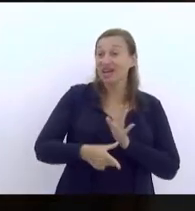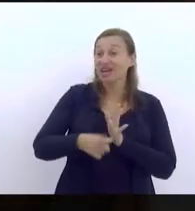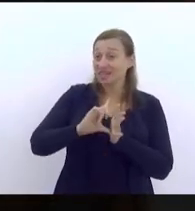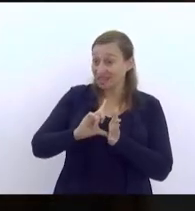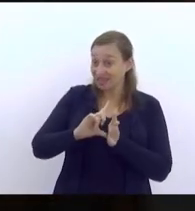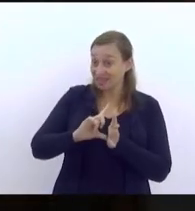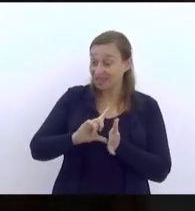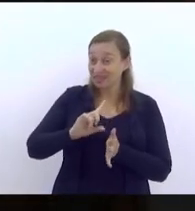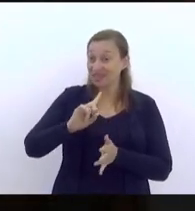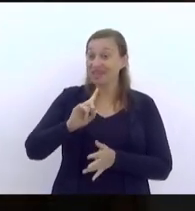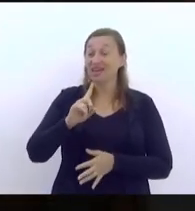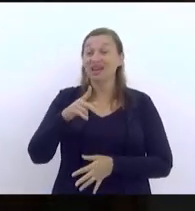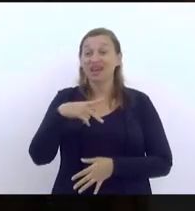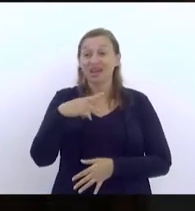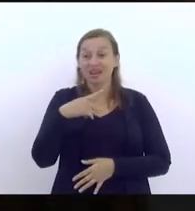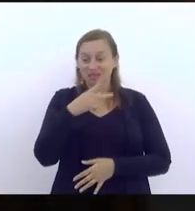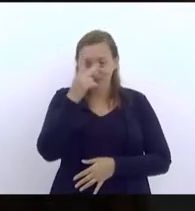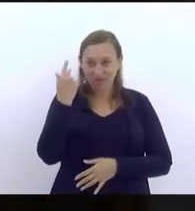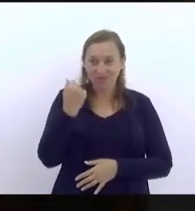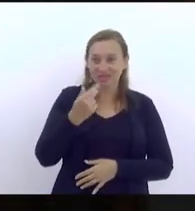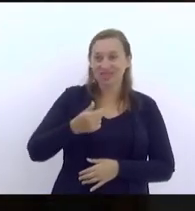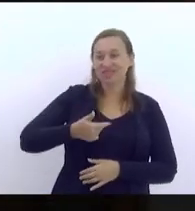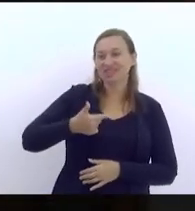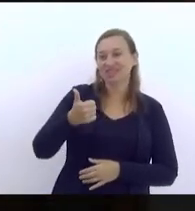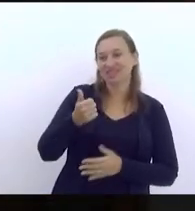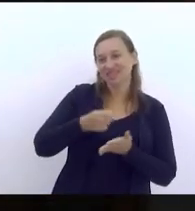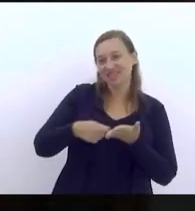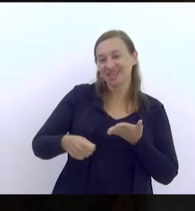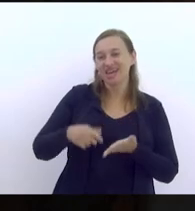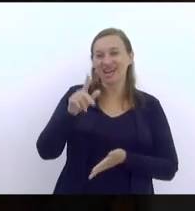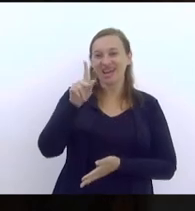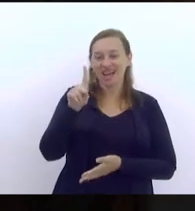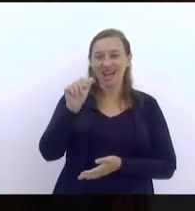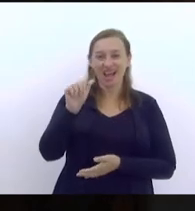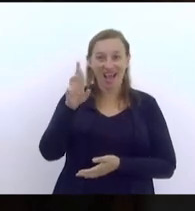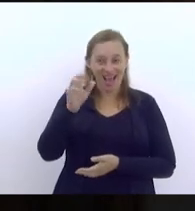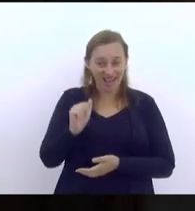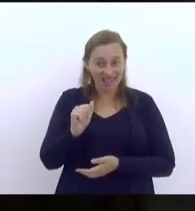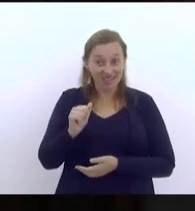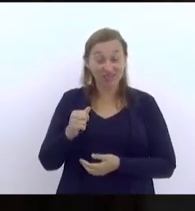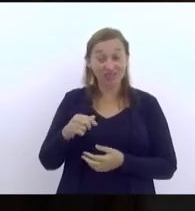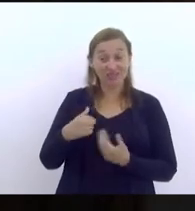a próxima oradora inscrita, a deputada Carla Machado, porque somos cavalheiros, deputado...